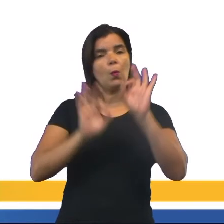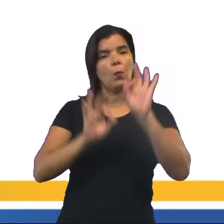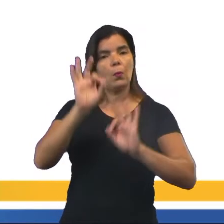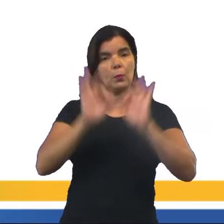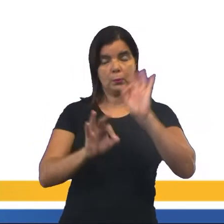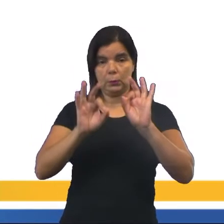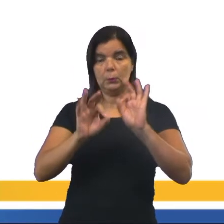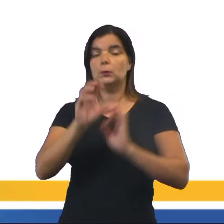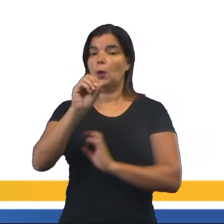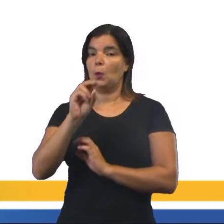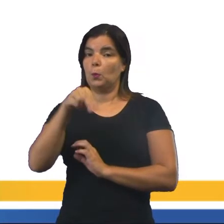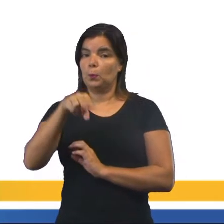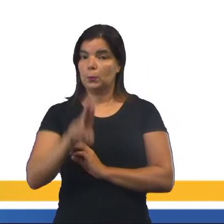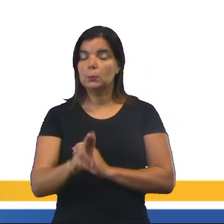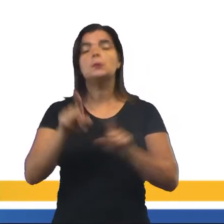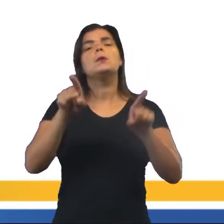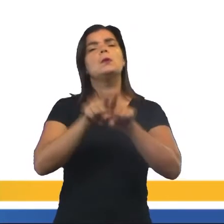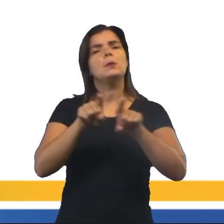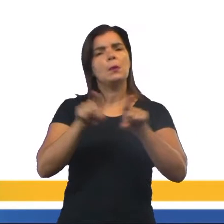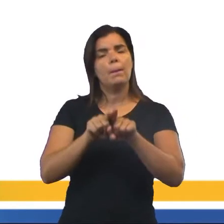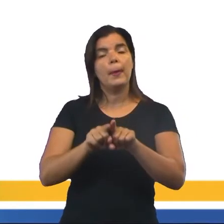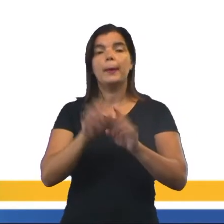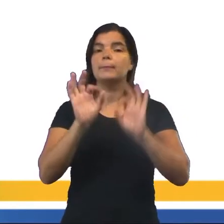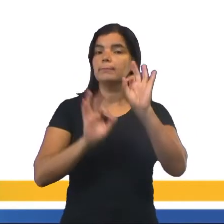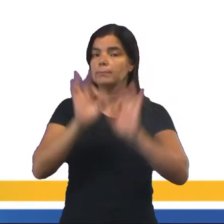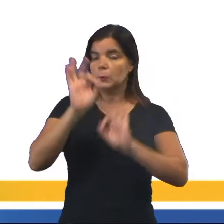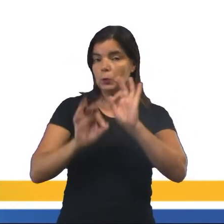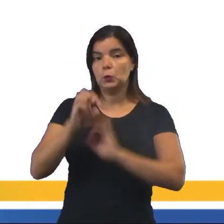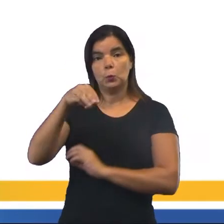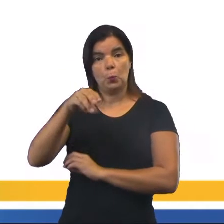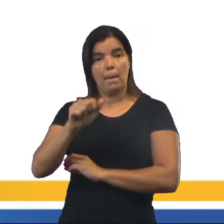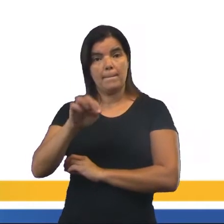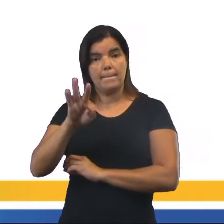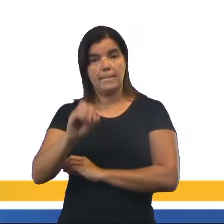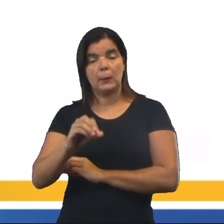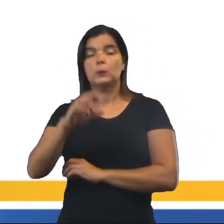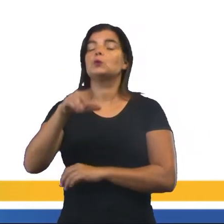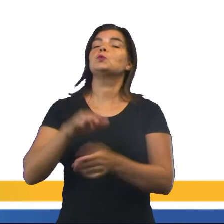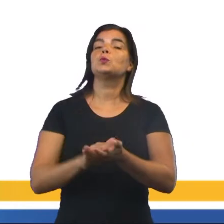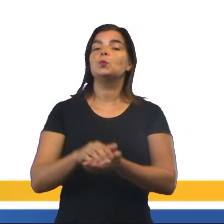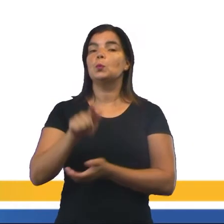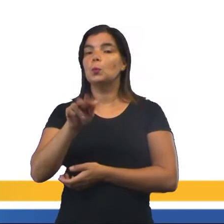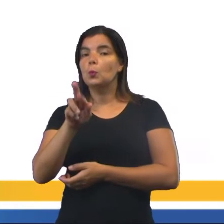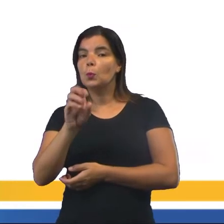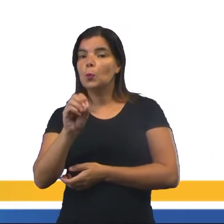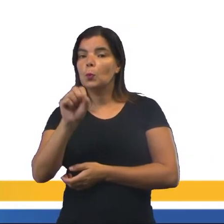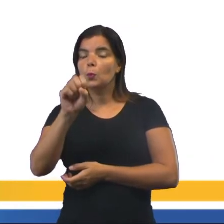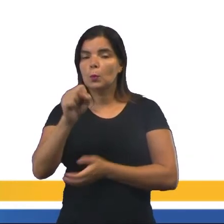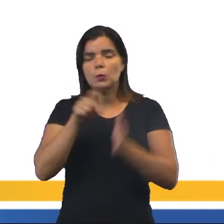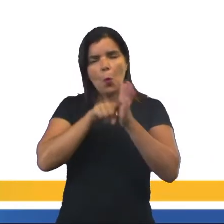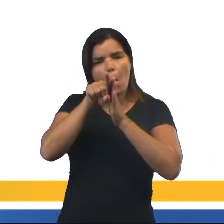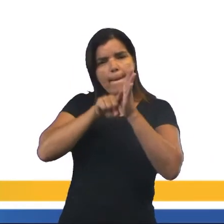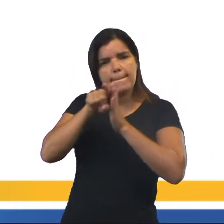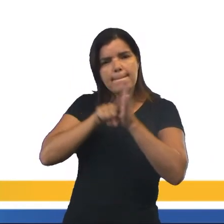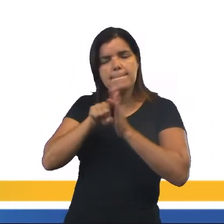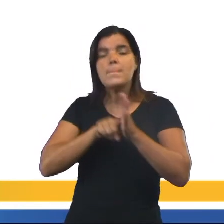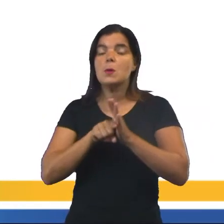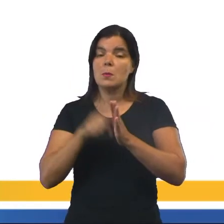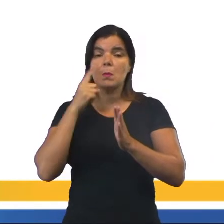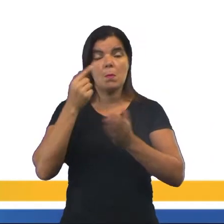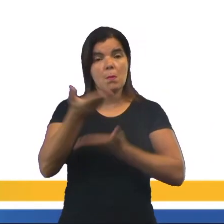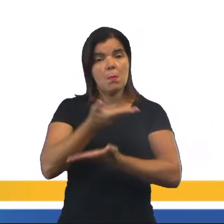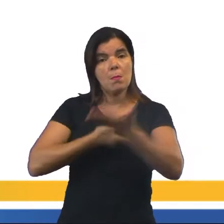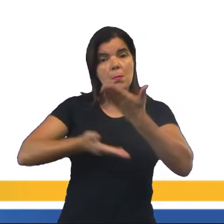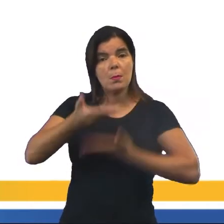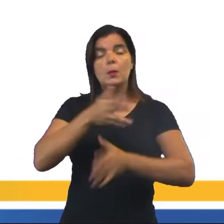das Nações Unidas e mais um feito no Mato Grosso. Com base nessas pesquisas, as articulistas relacionam